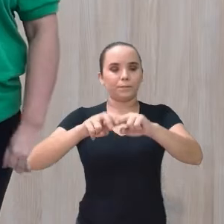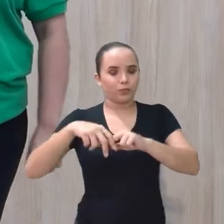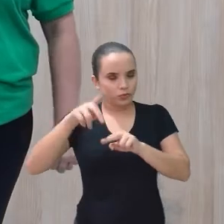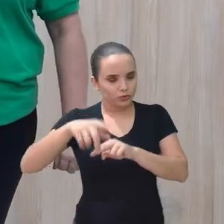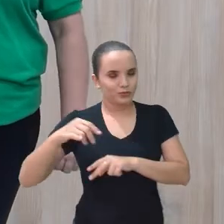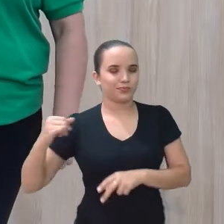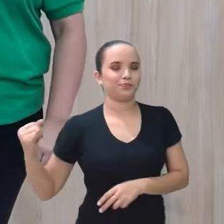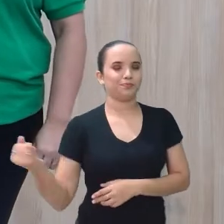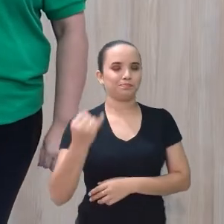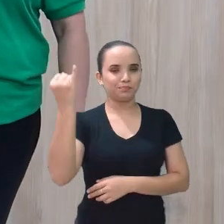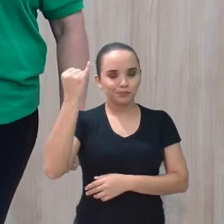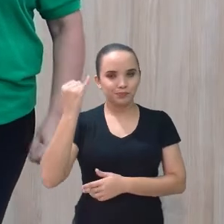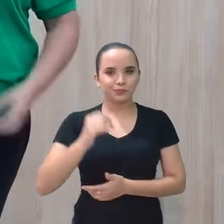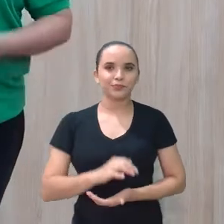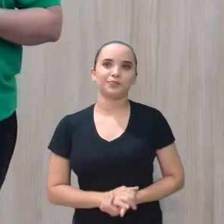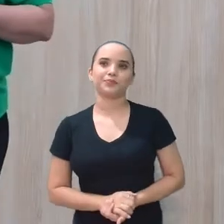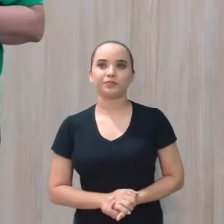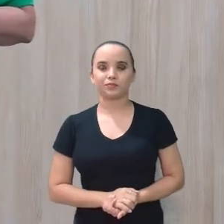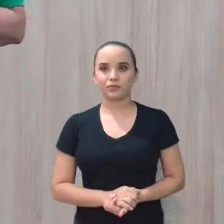importante.